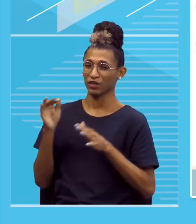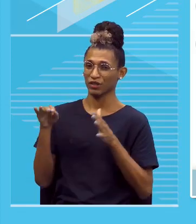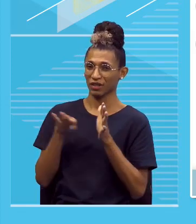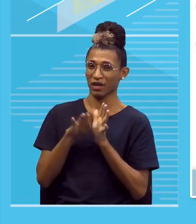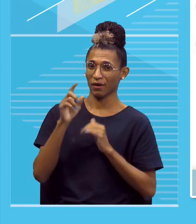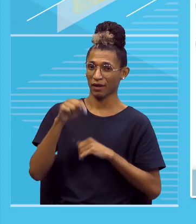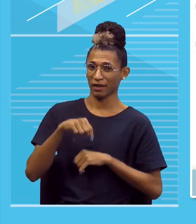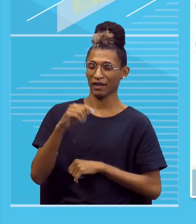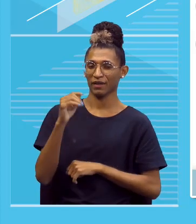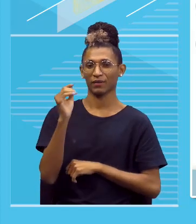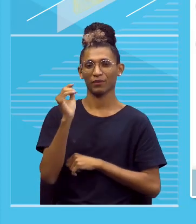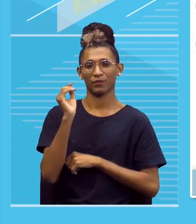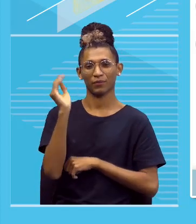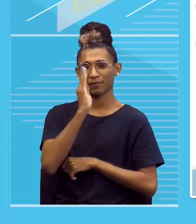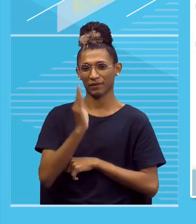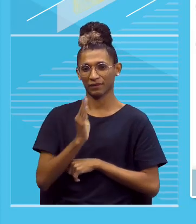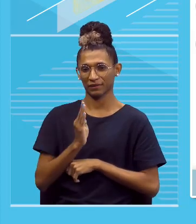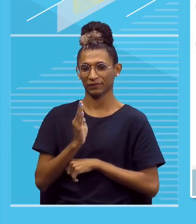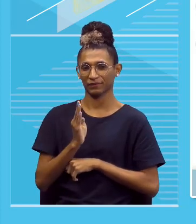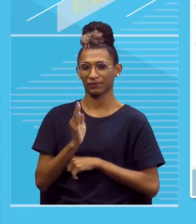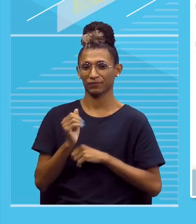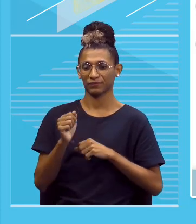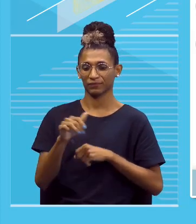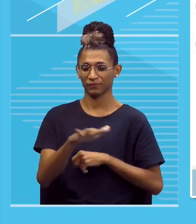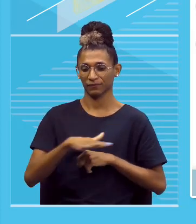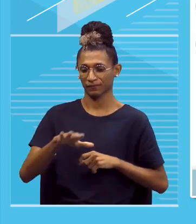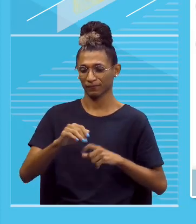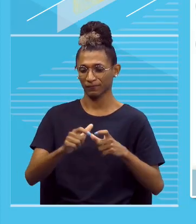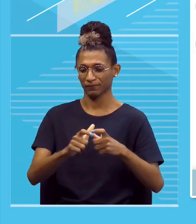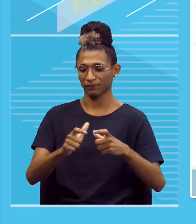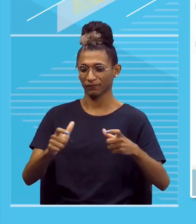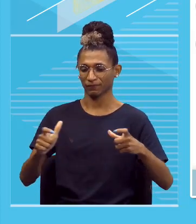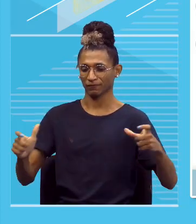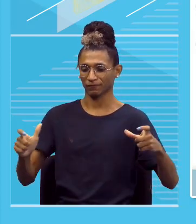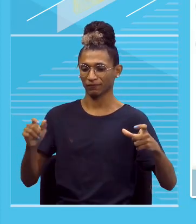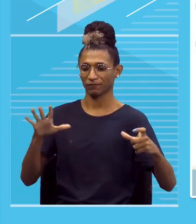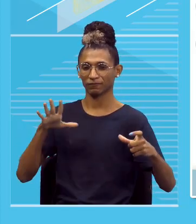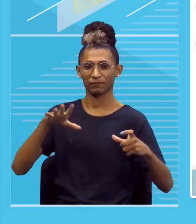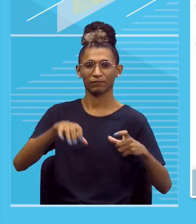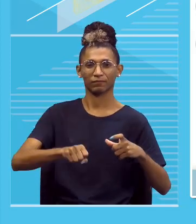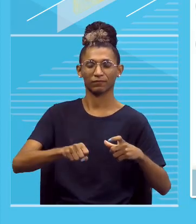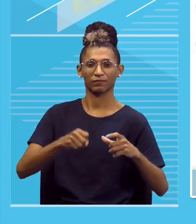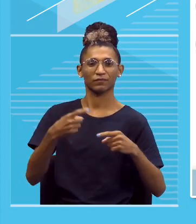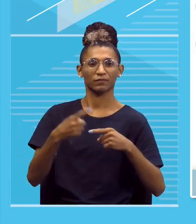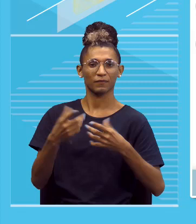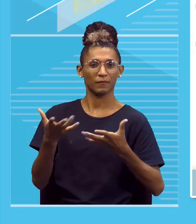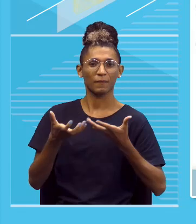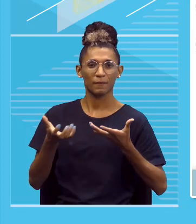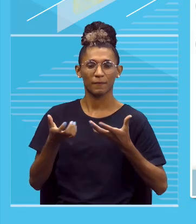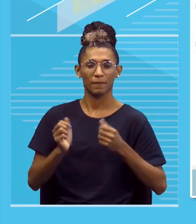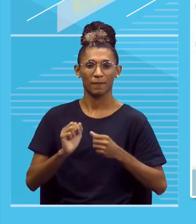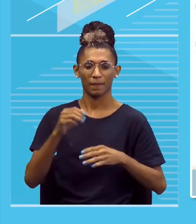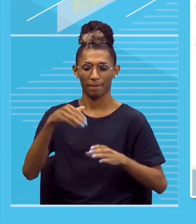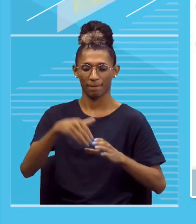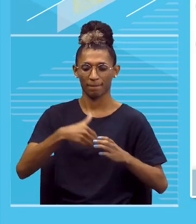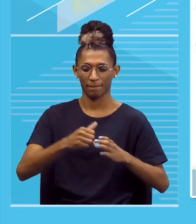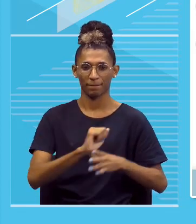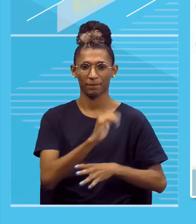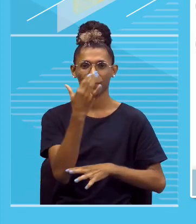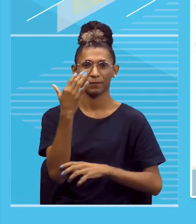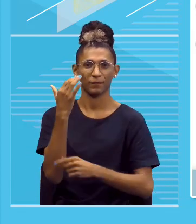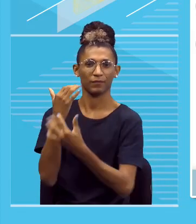Brasil pegaram um grande lote de terras para eles porque queriam produzir muito